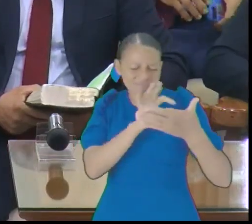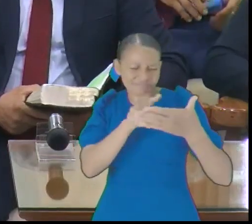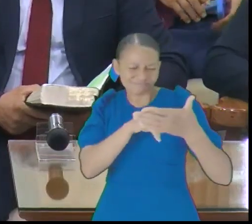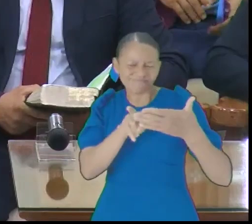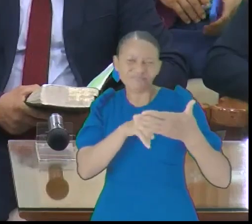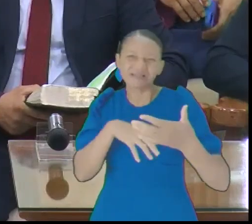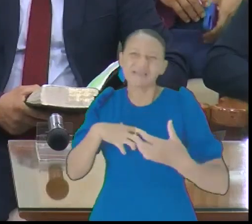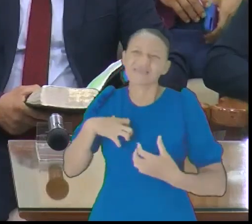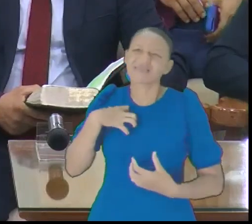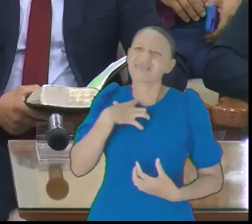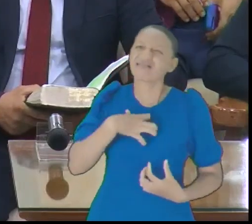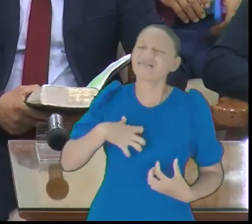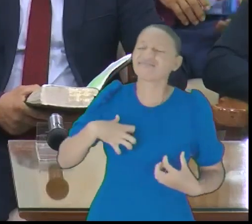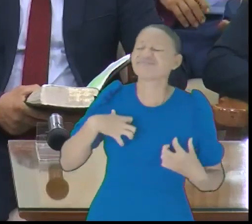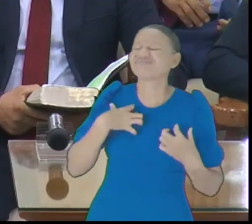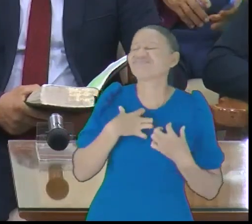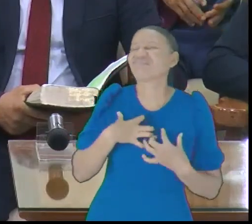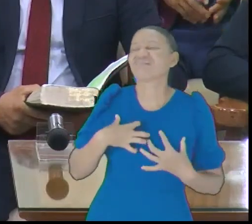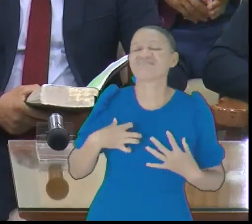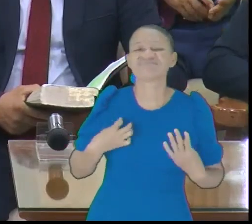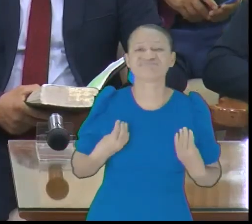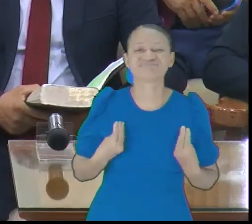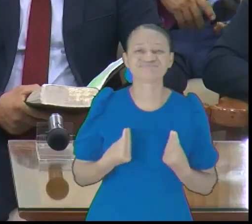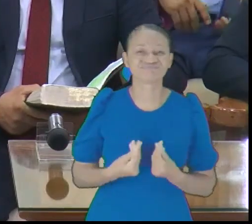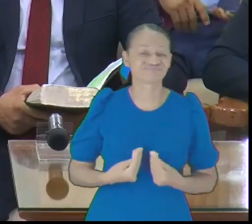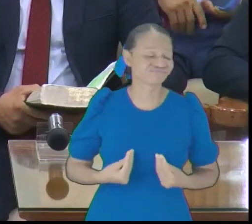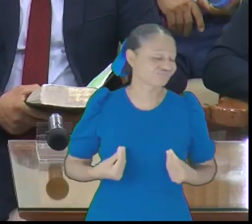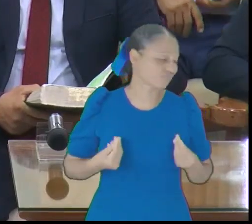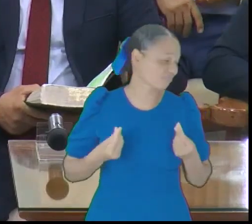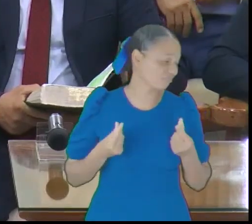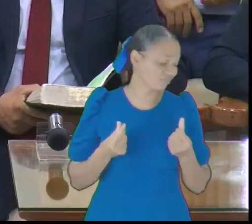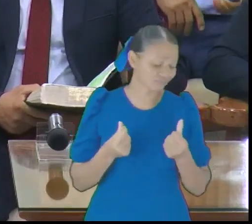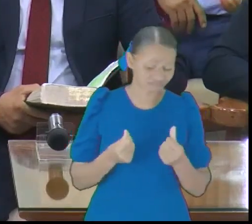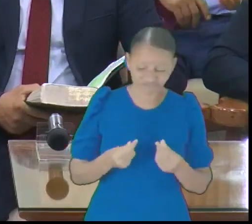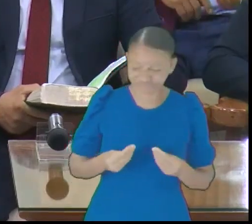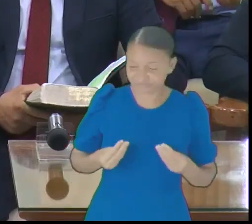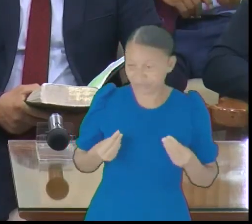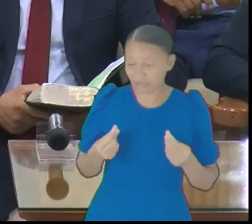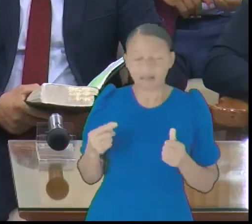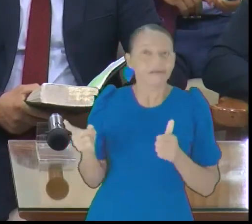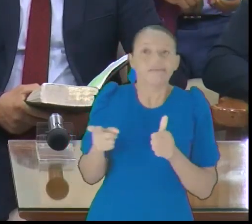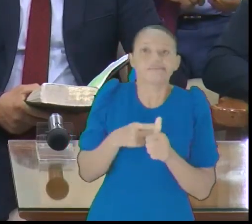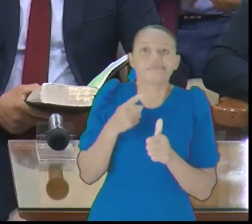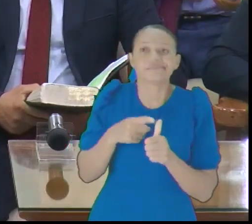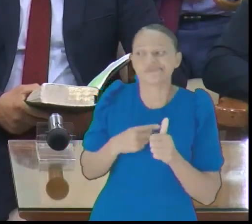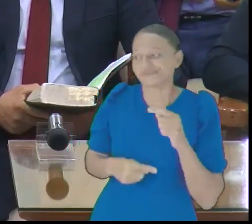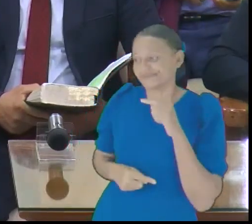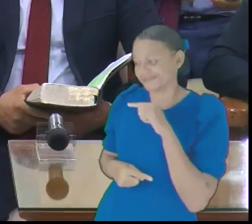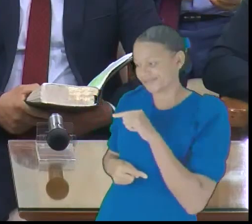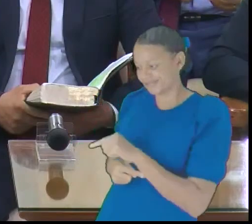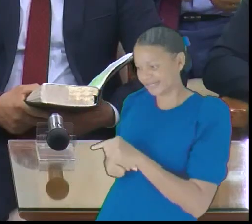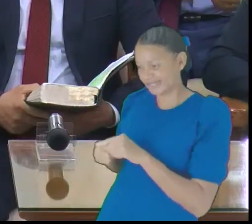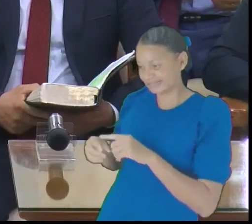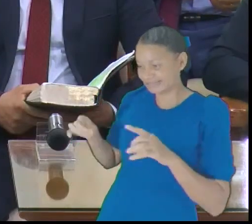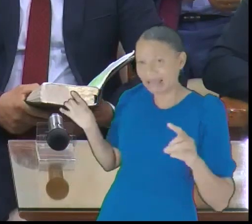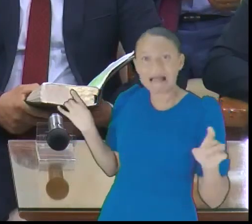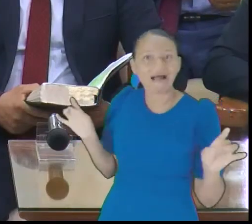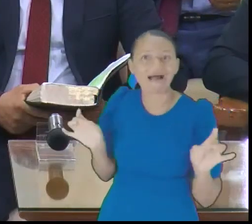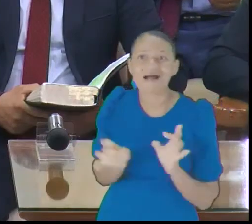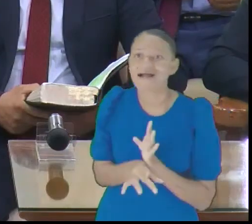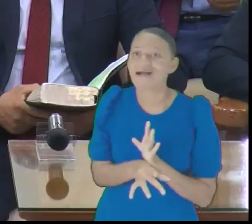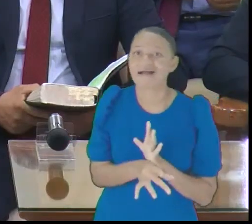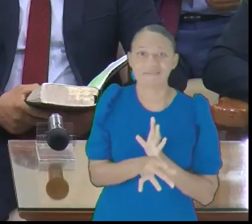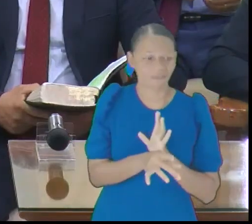meio melancólico, está meio triste. Primeiro porque ele está saindo de uma guerra, ele está vindo de